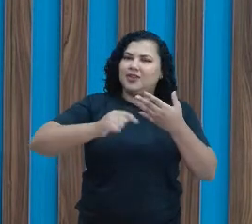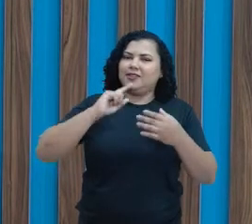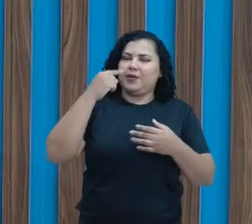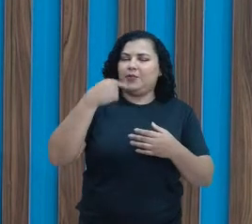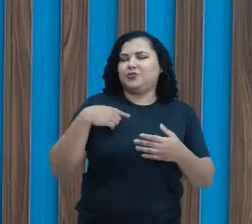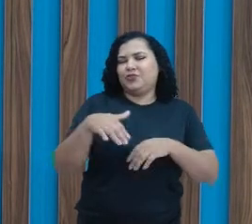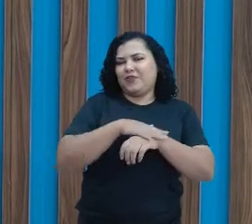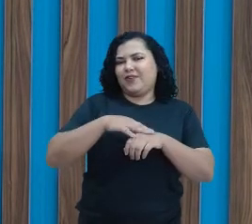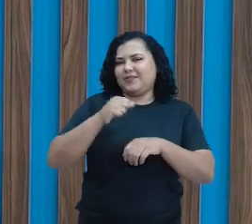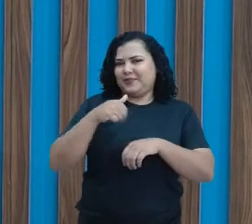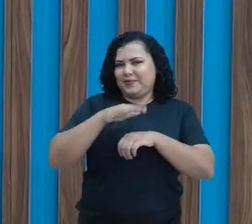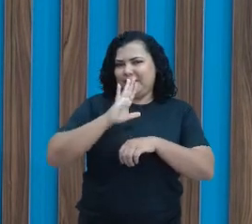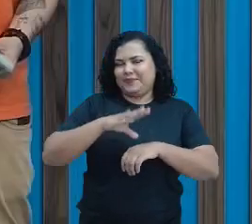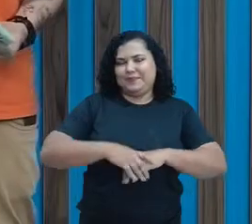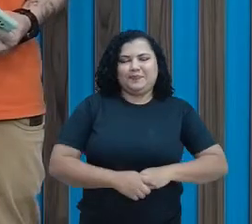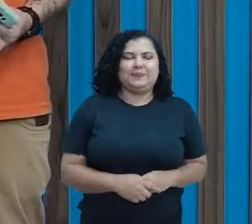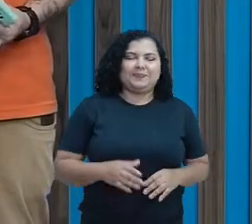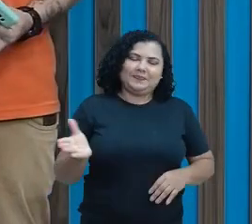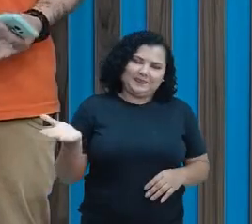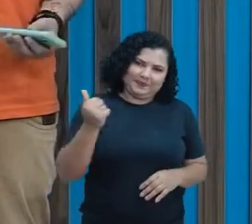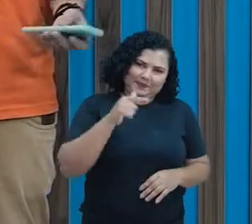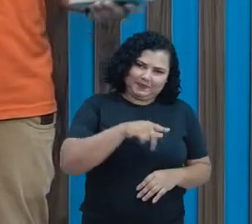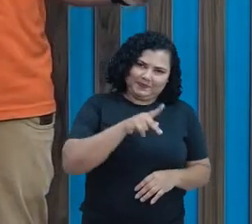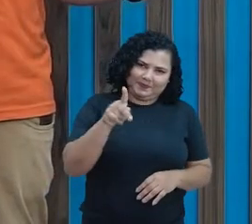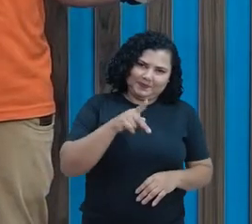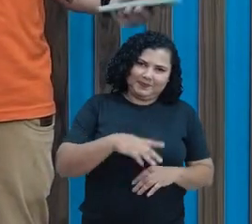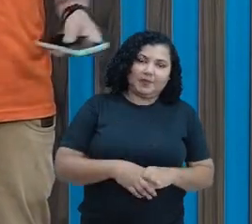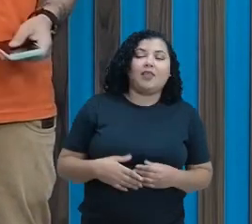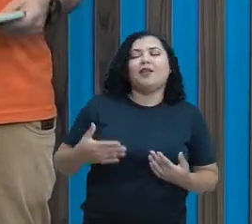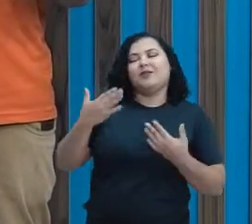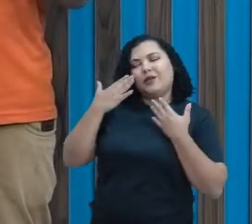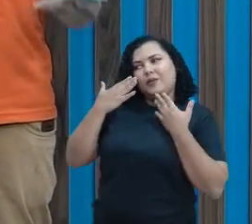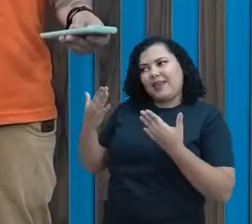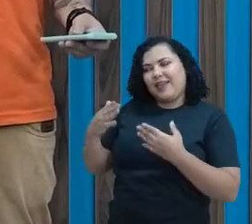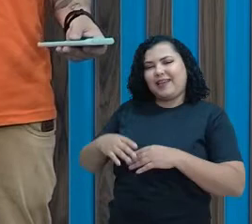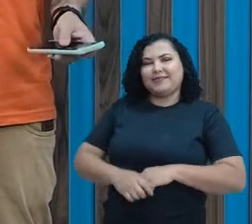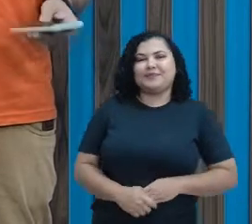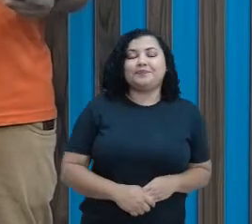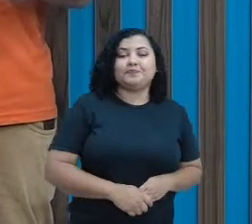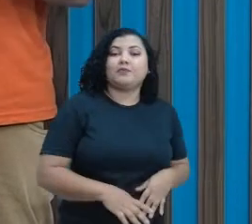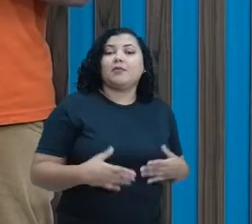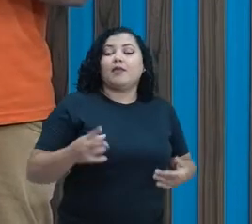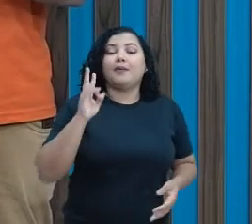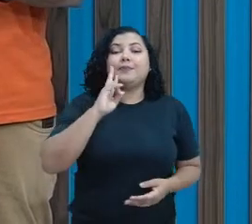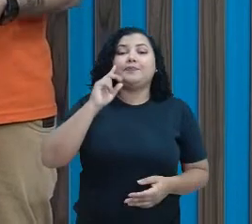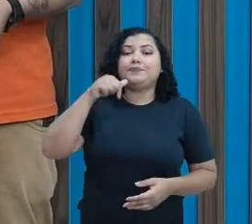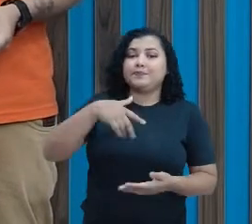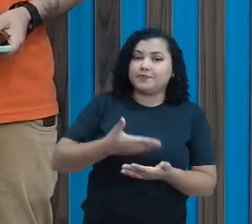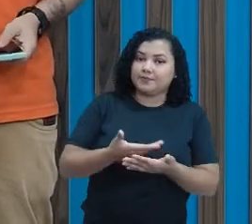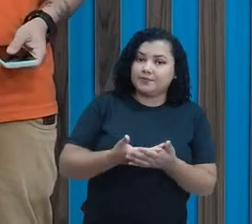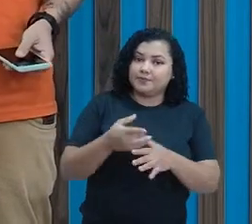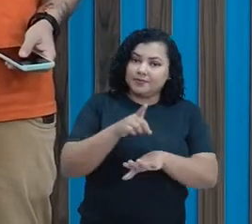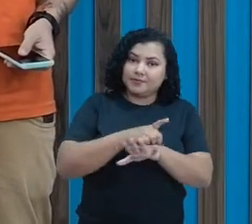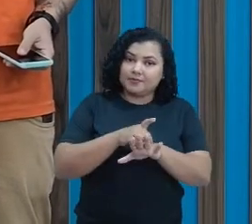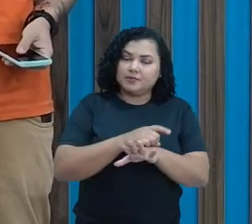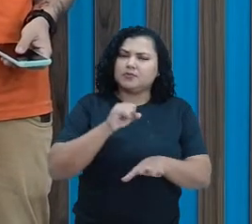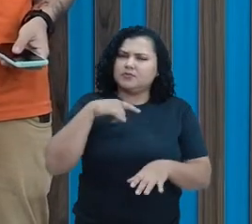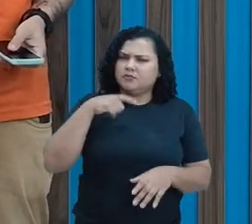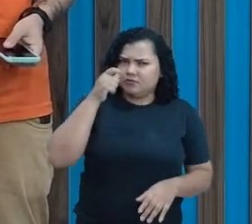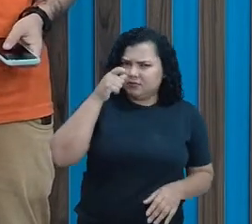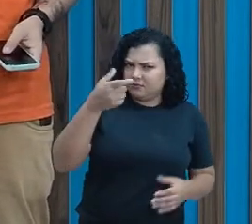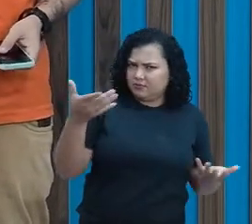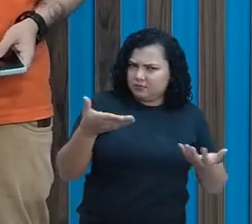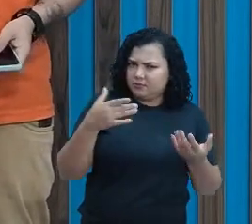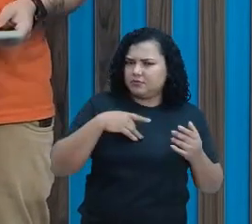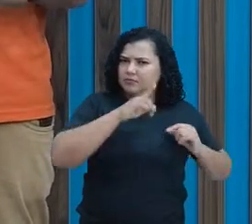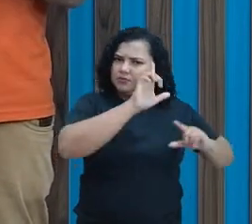outros comentários. Vai lá, professor. Valeu, Briane. Então, lembrando, né, essa aula no formato digital, se você está nos assistindo agora